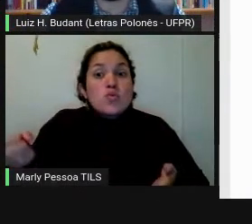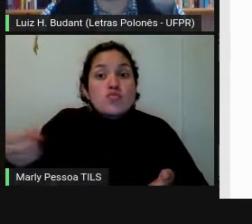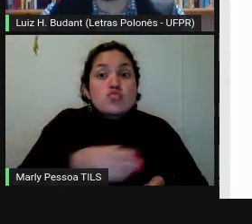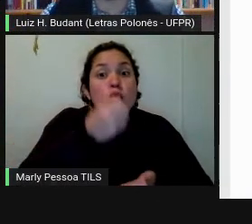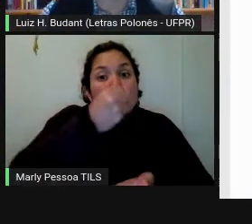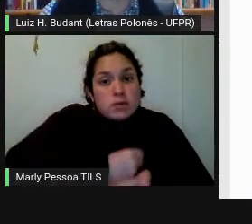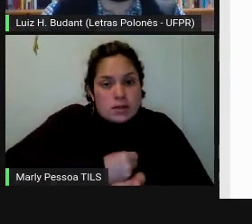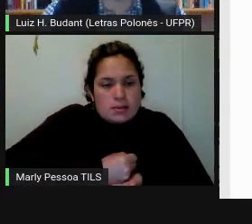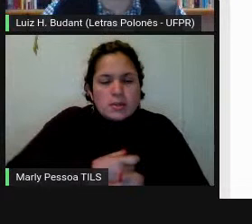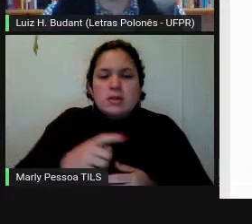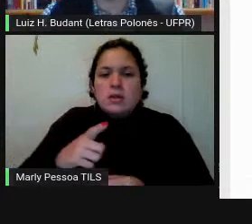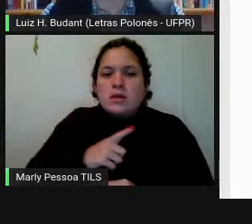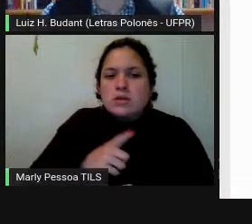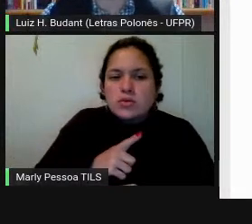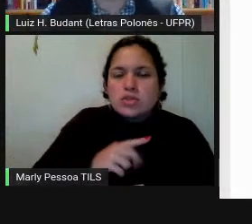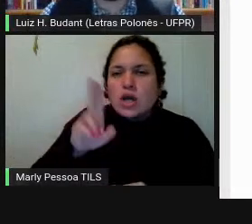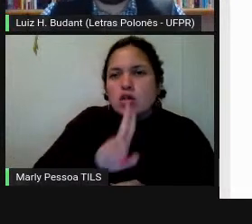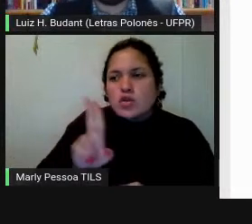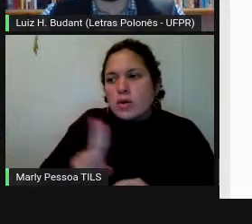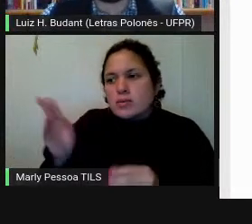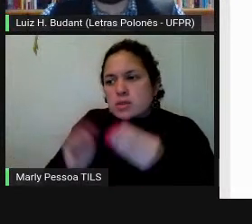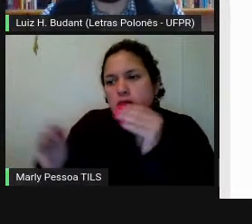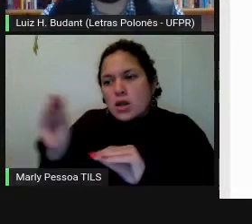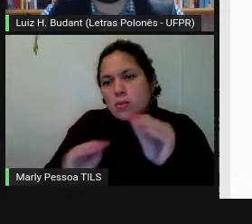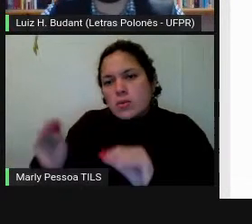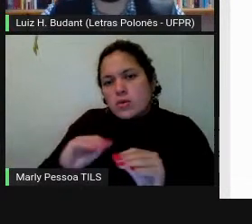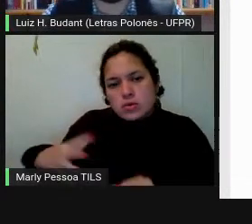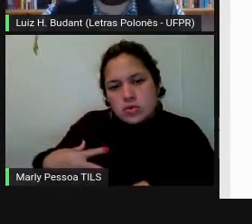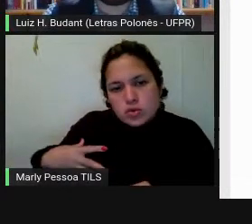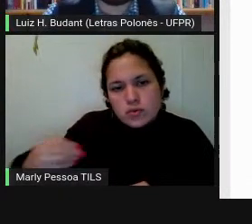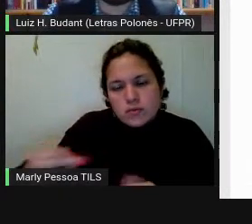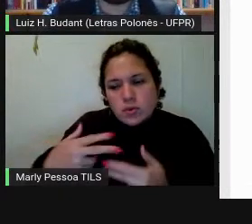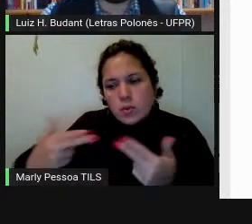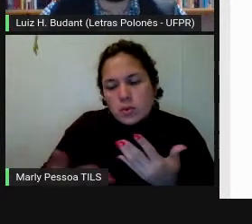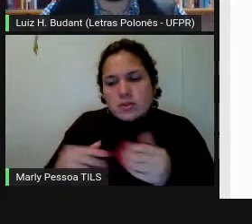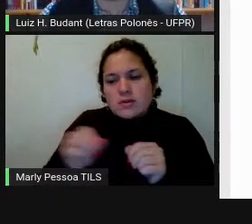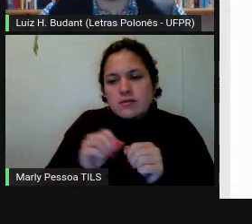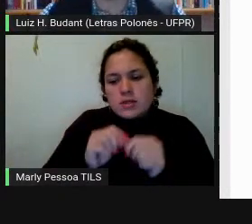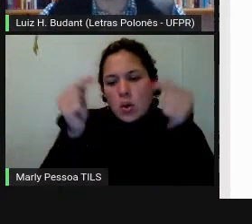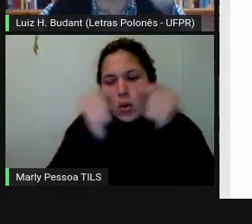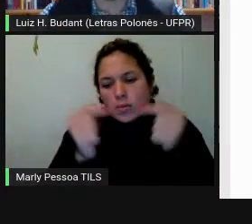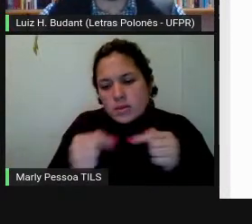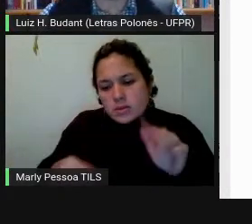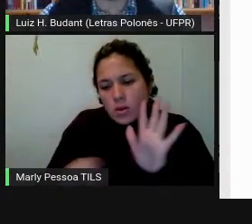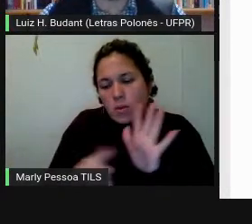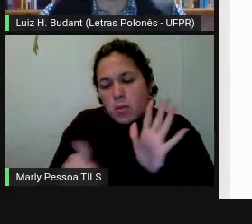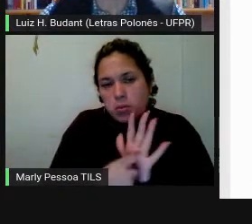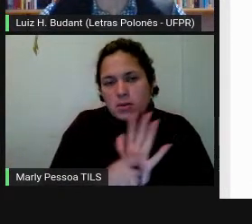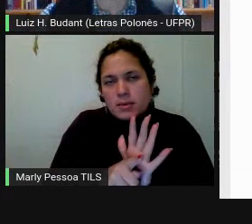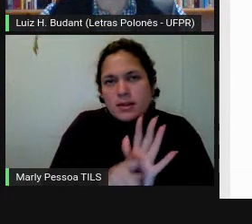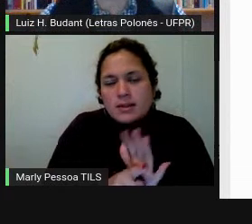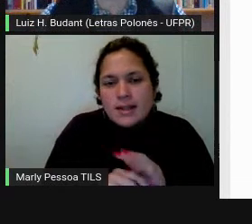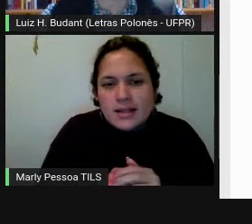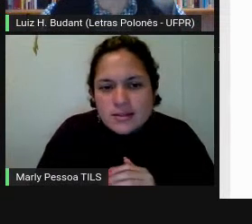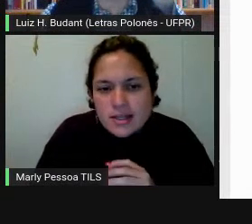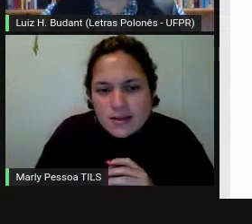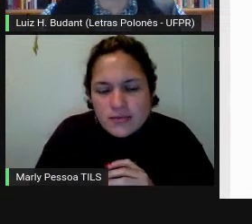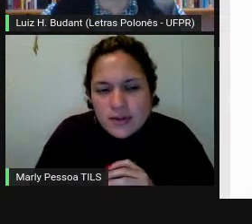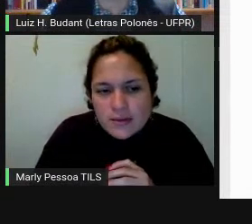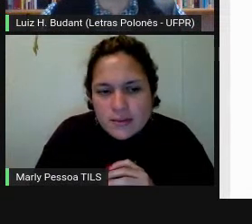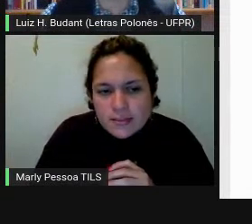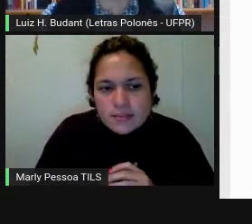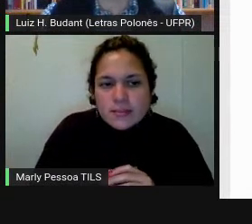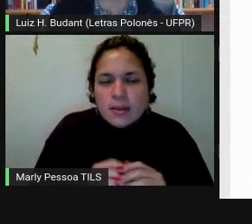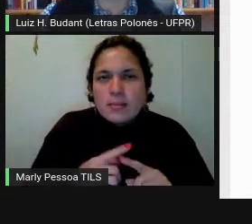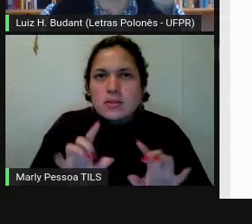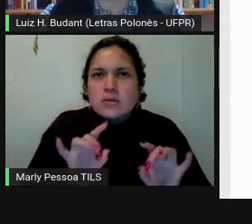ter o Jan, Shimon, Tadeusz, Filip, Piotr, e assim sucessivamente. Mas não apenas haviam os nomes